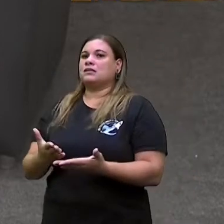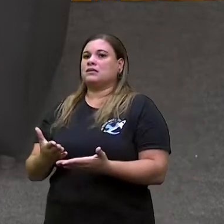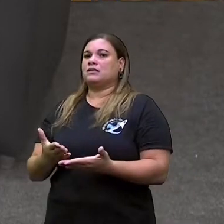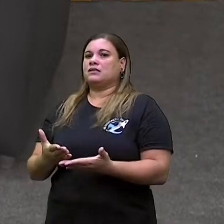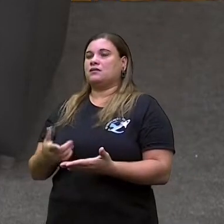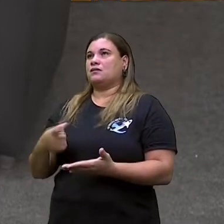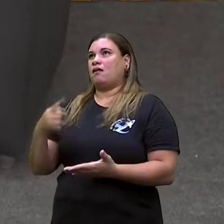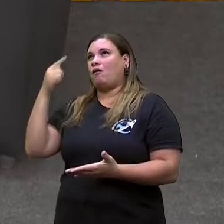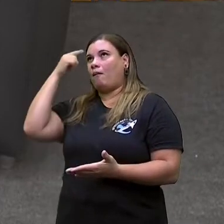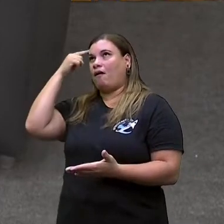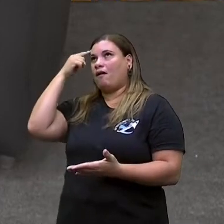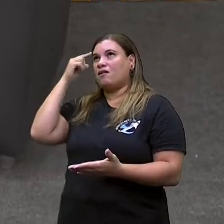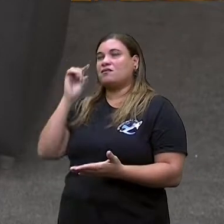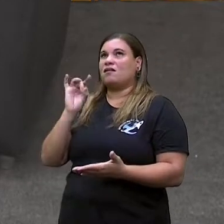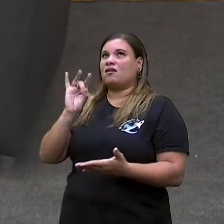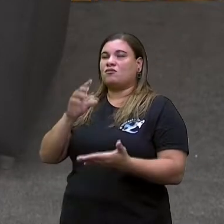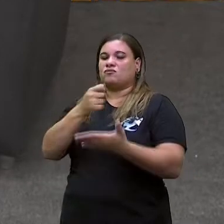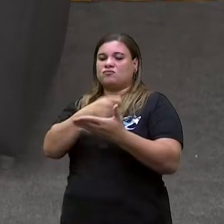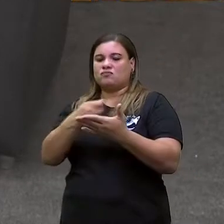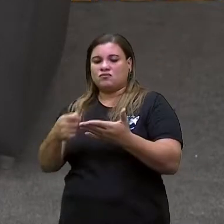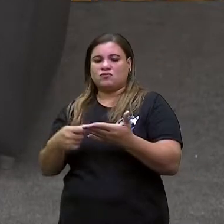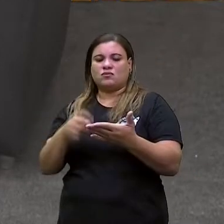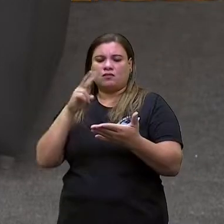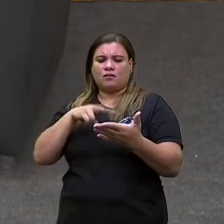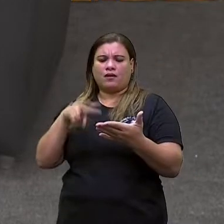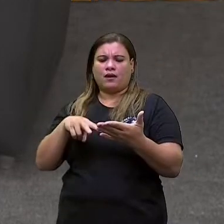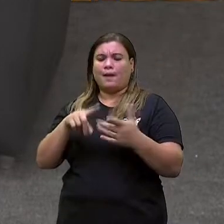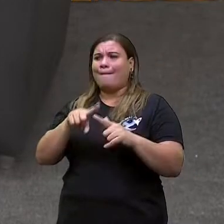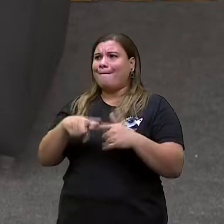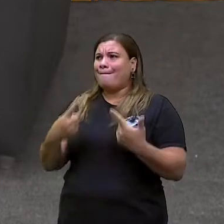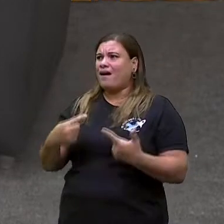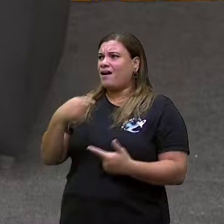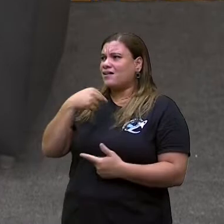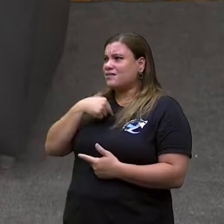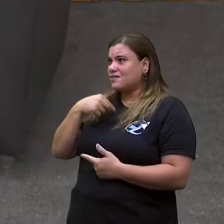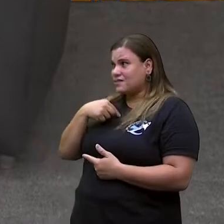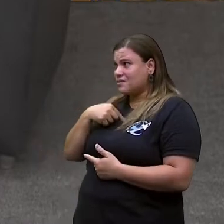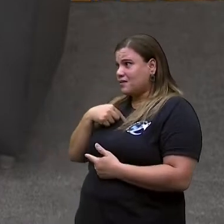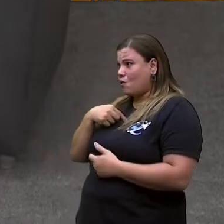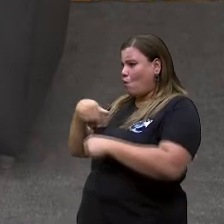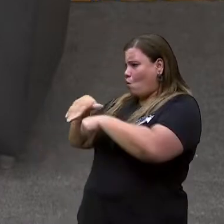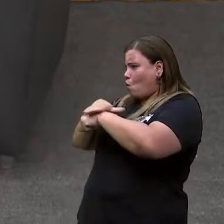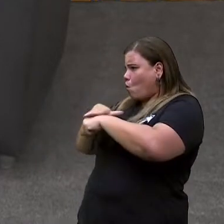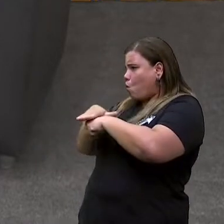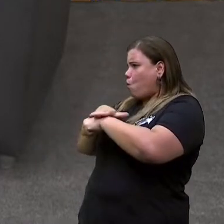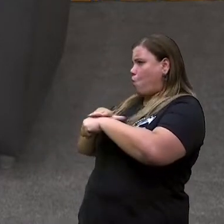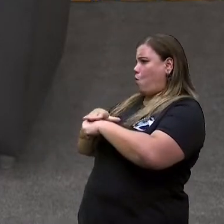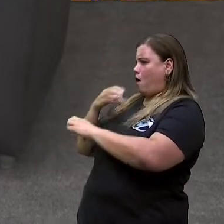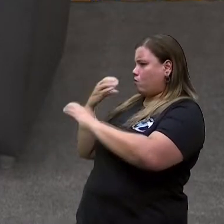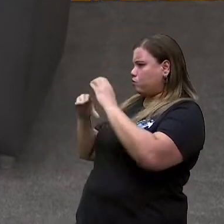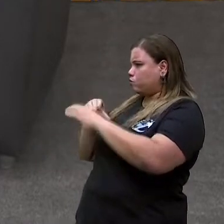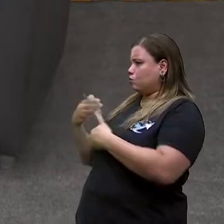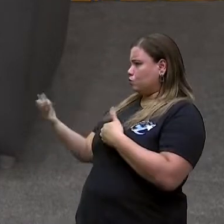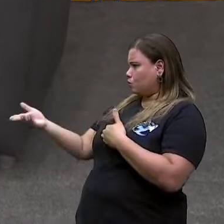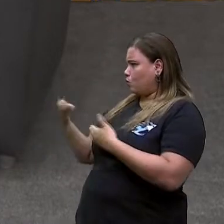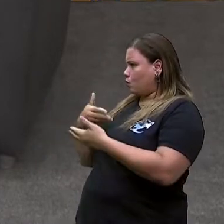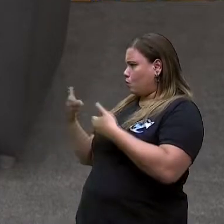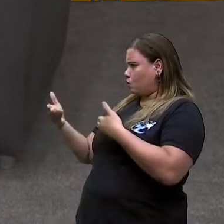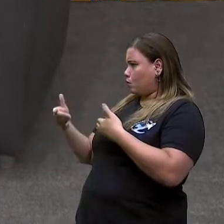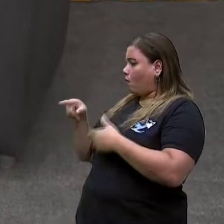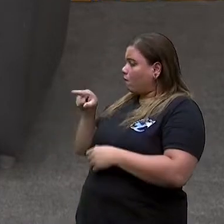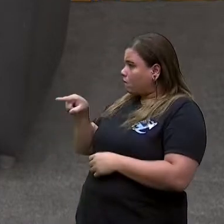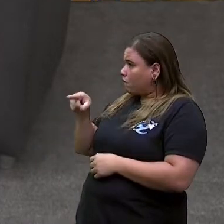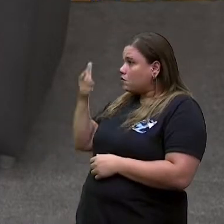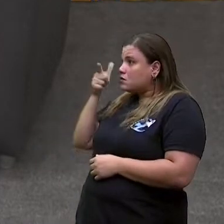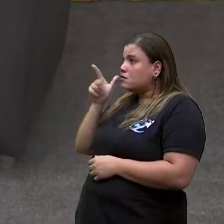você executa uma interpretação. Então, naquele momento que você está me ouvindo e me interpretando, você também é